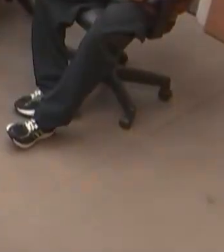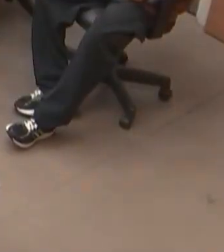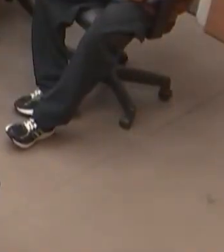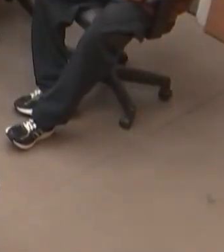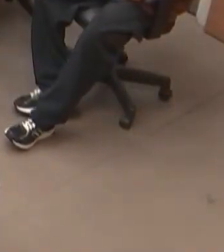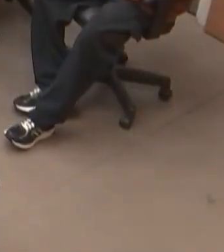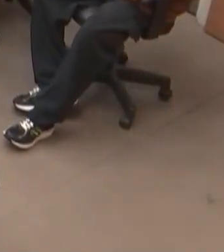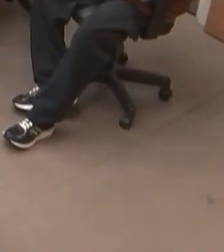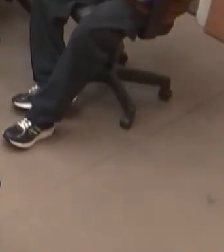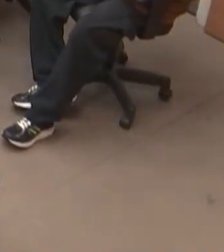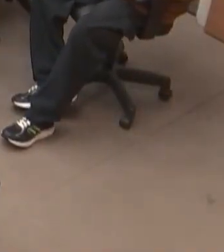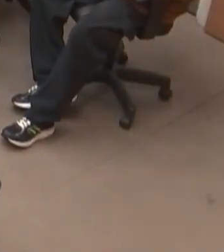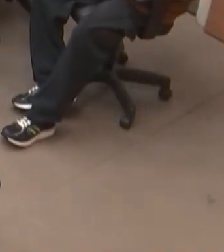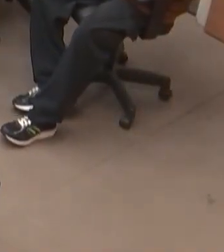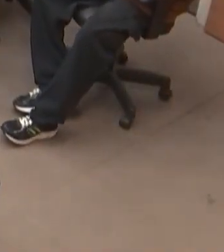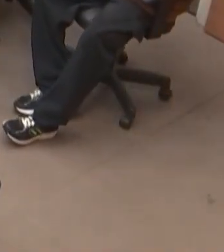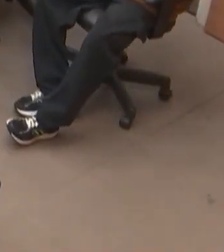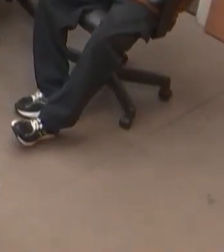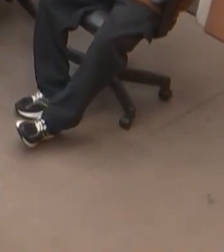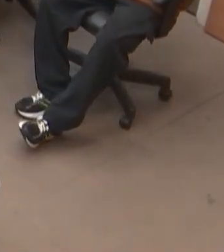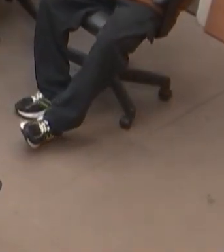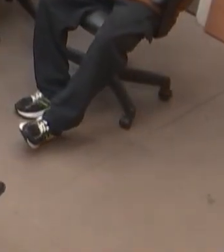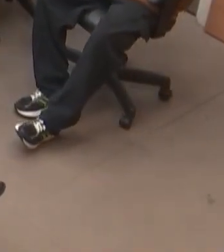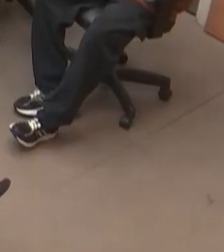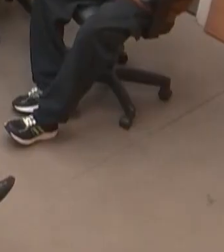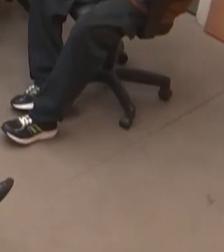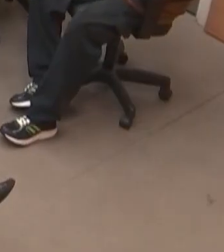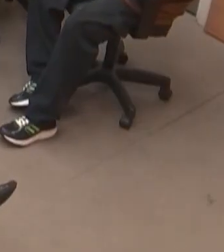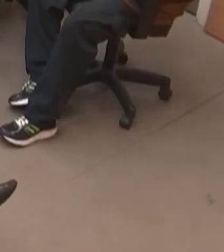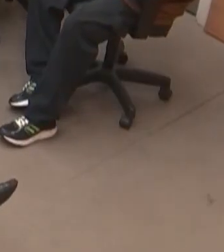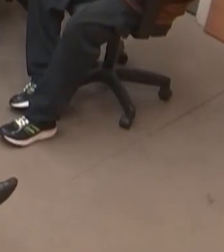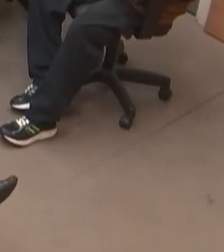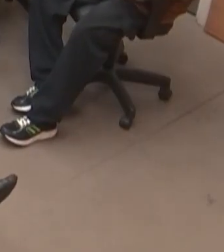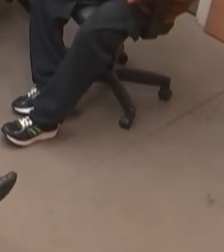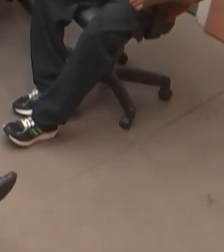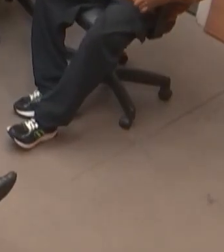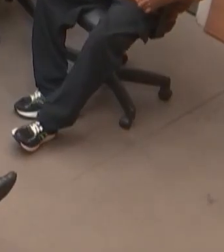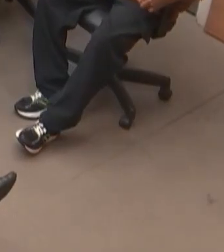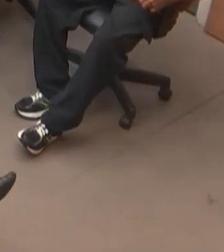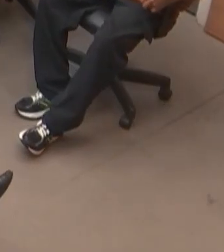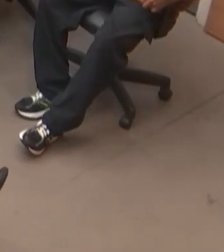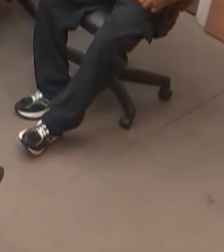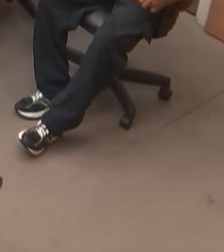A família do rapaz de 26 anos não acreditava no que tinha acontecido.